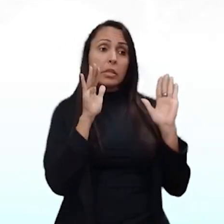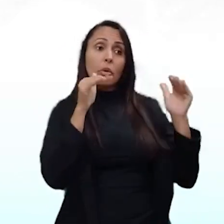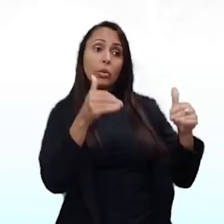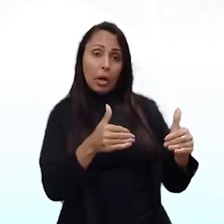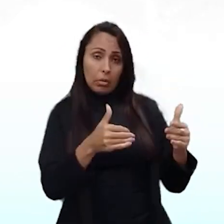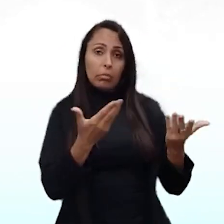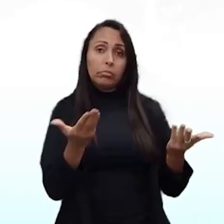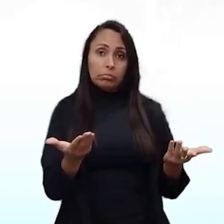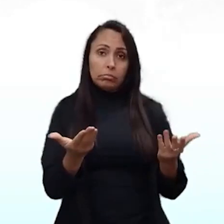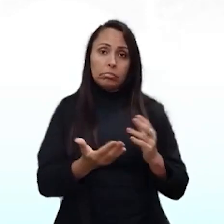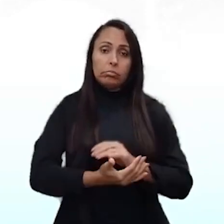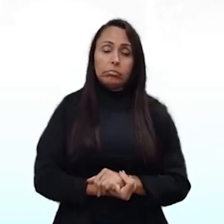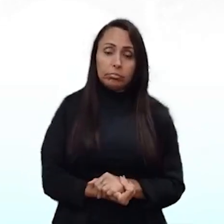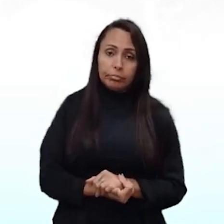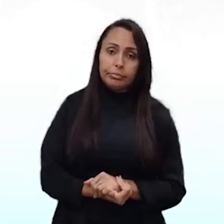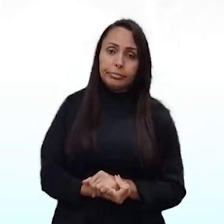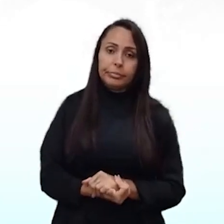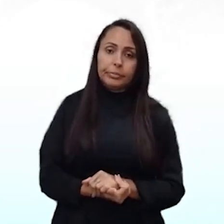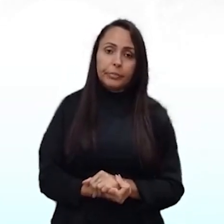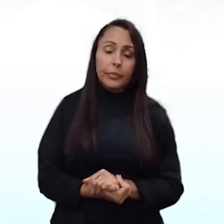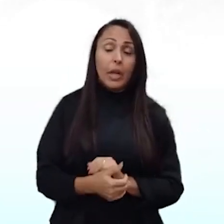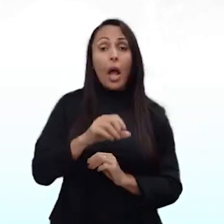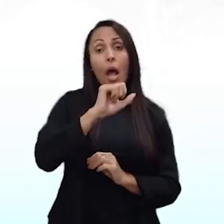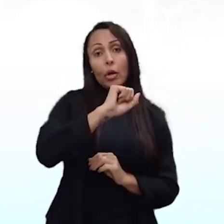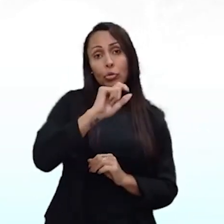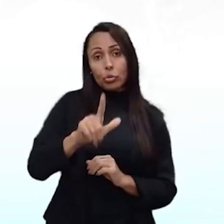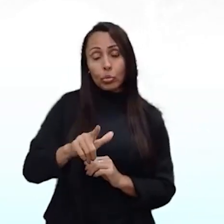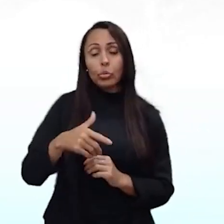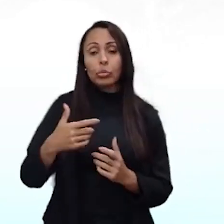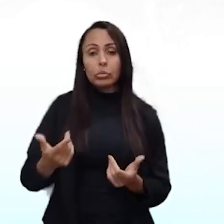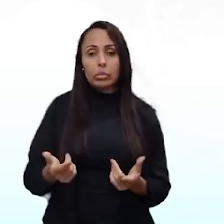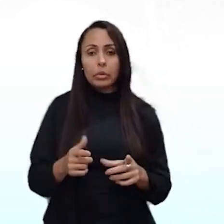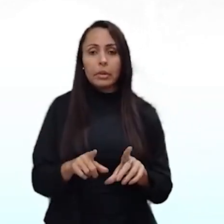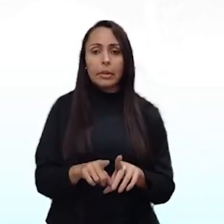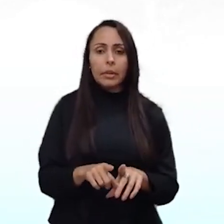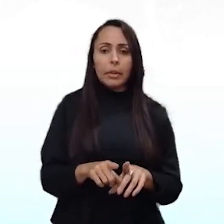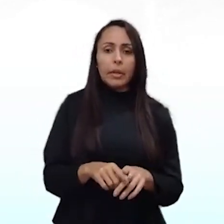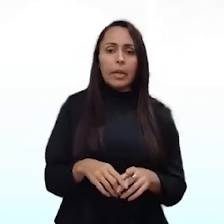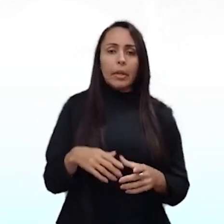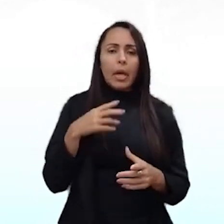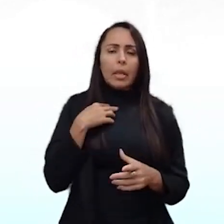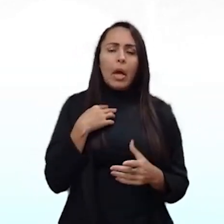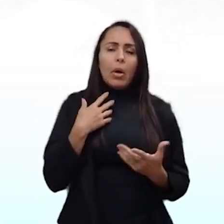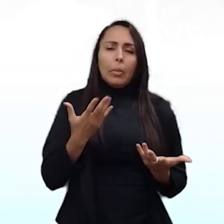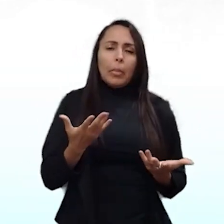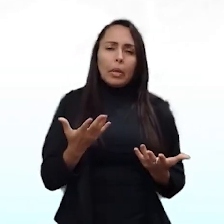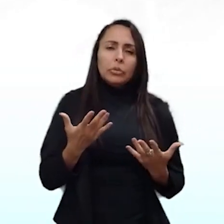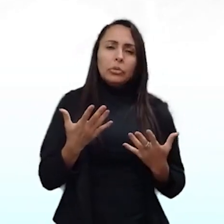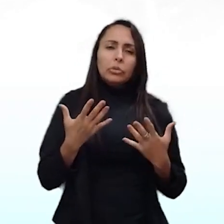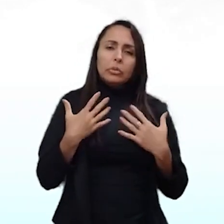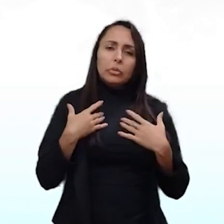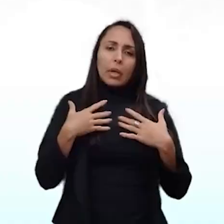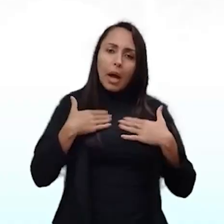cores quentes. Né? A cor azul já traz mais uma suaviza, né? Então,